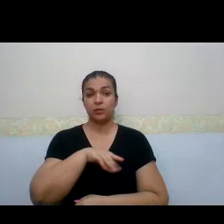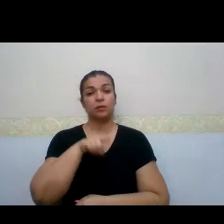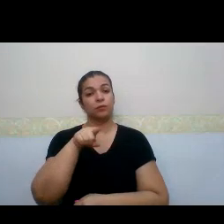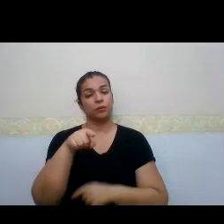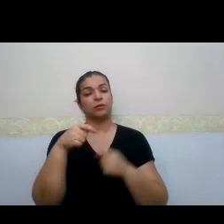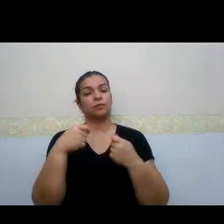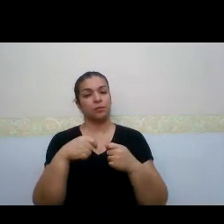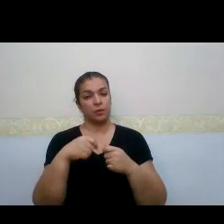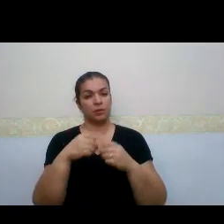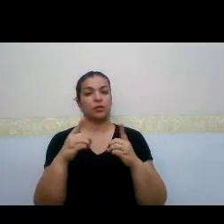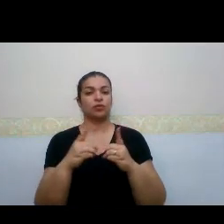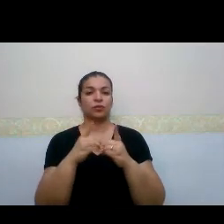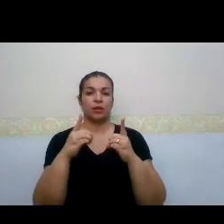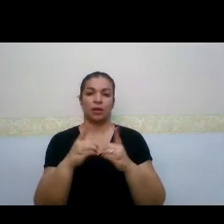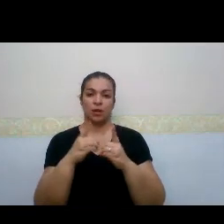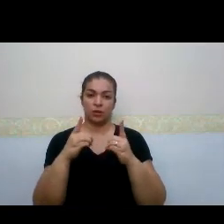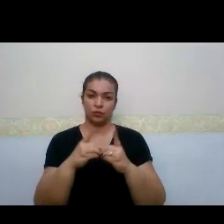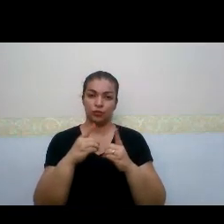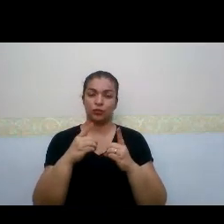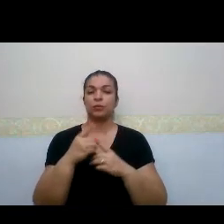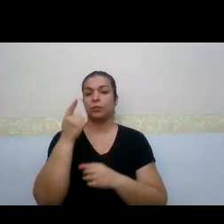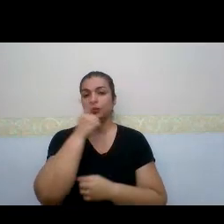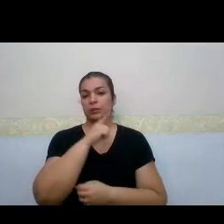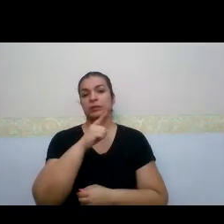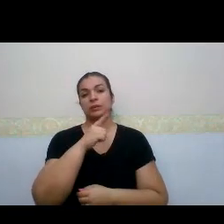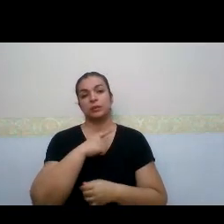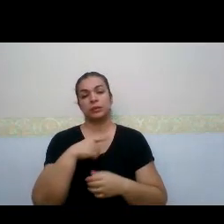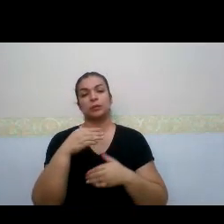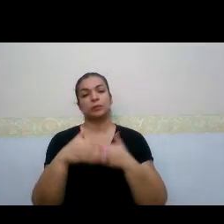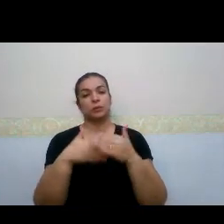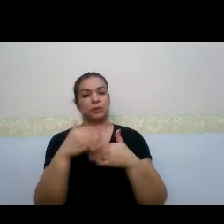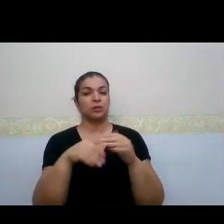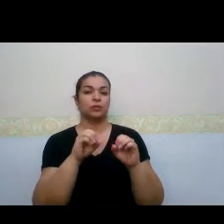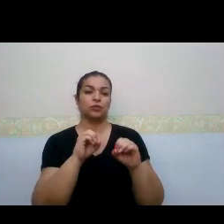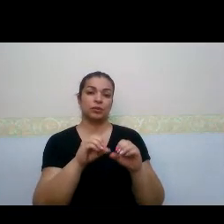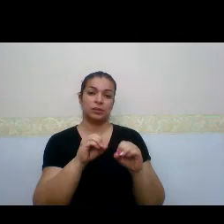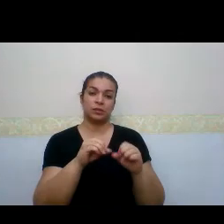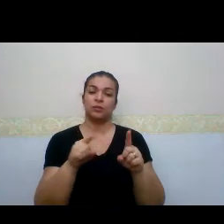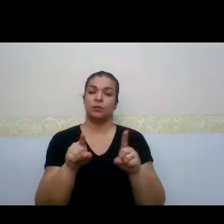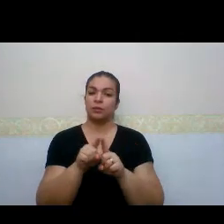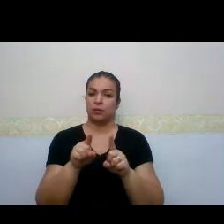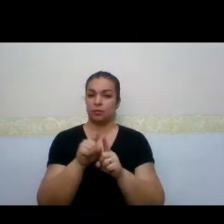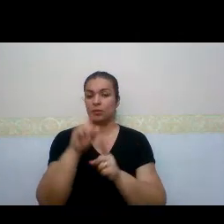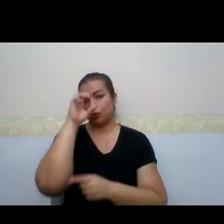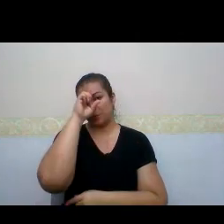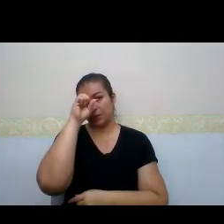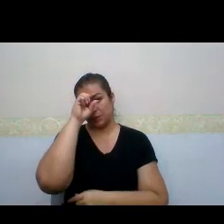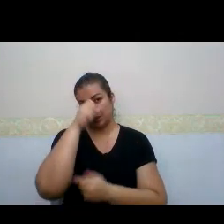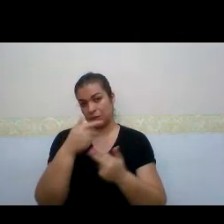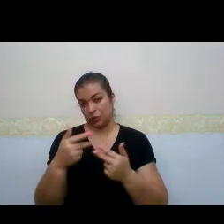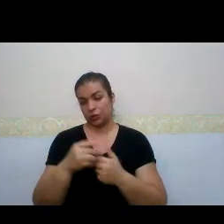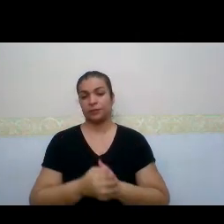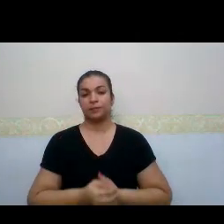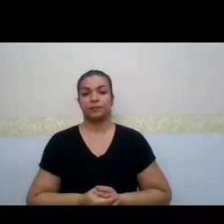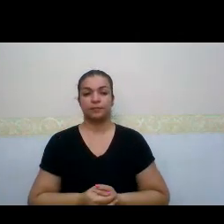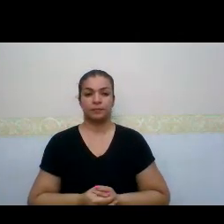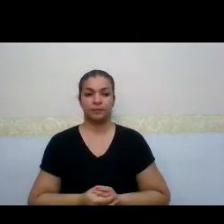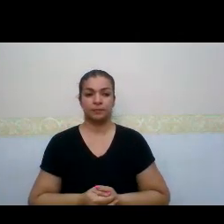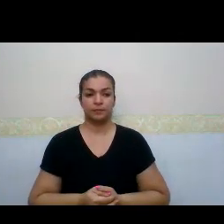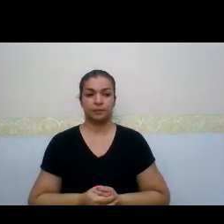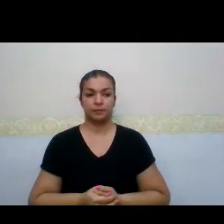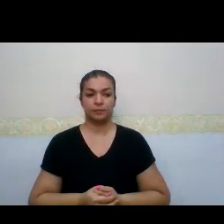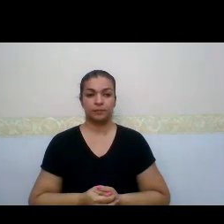para conduzir um processo de ensino e aprendizagem. Tá bom? Então,